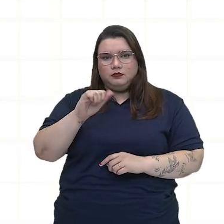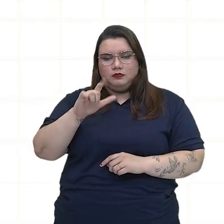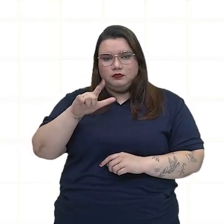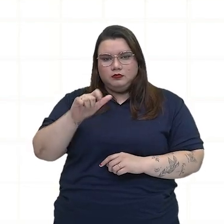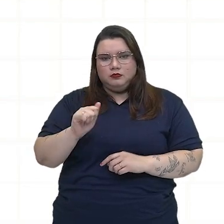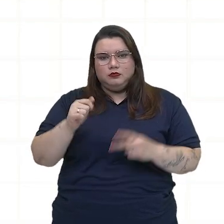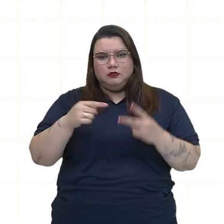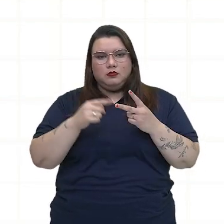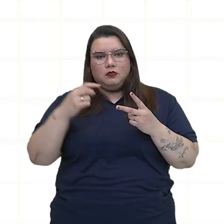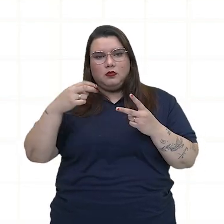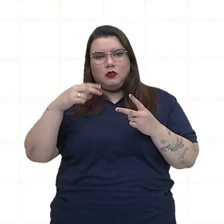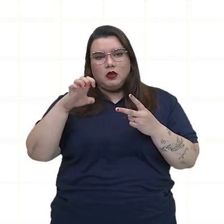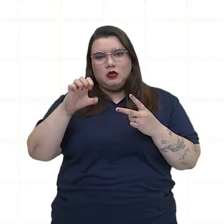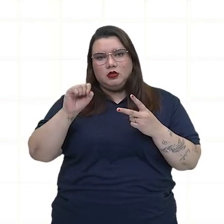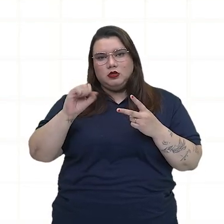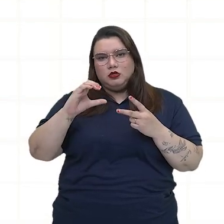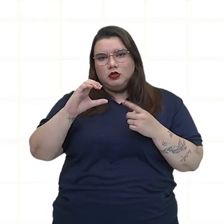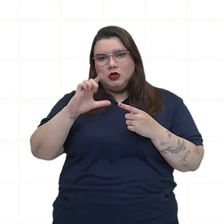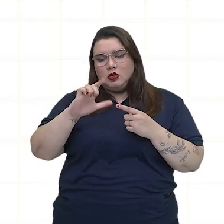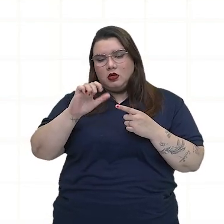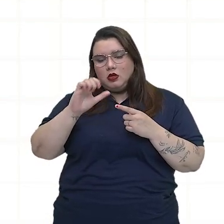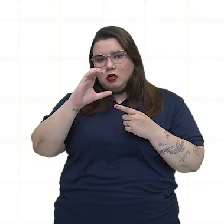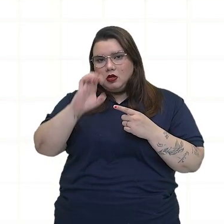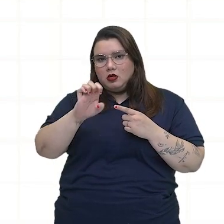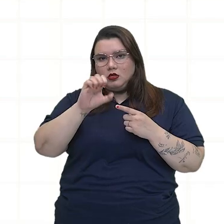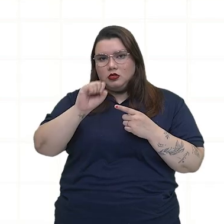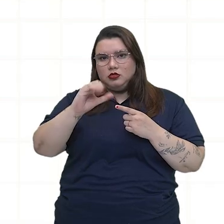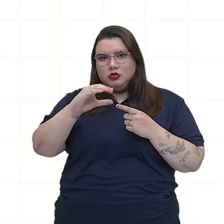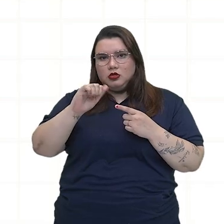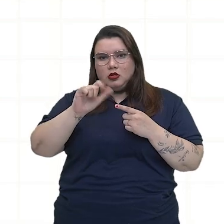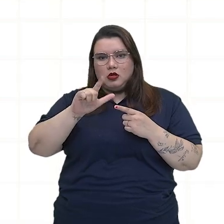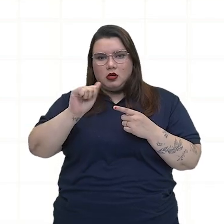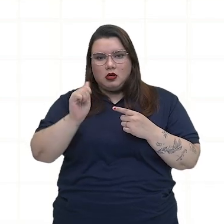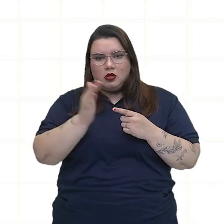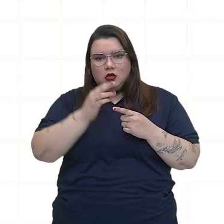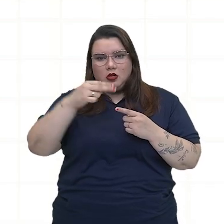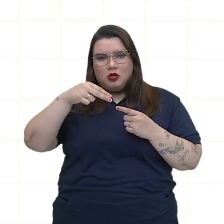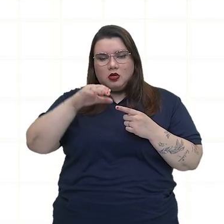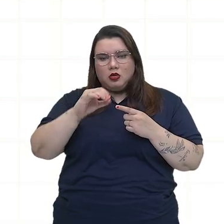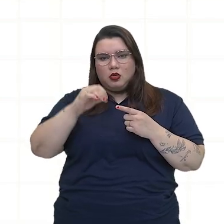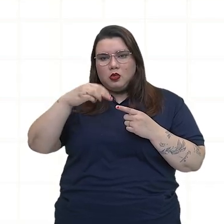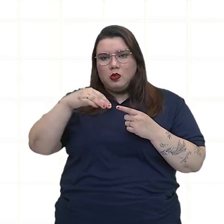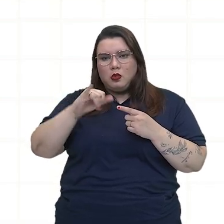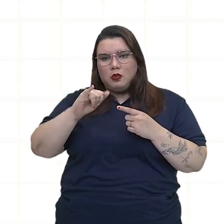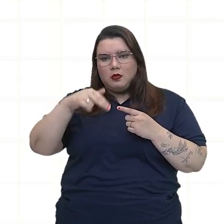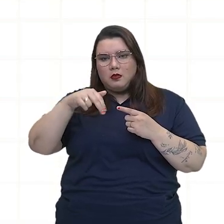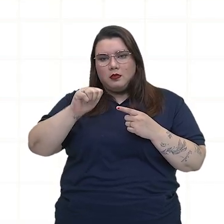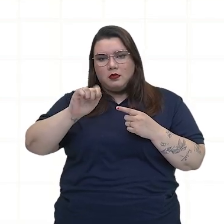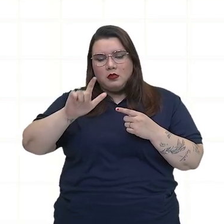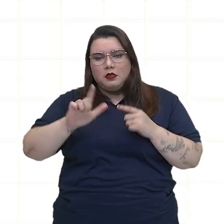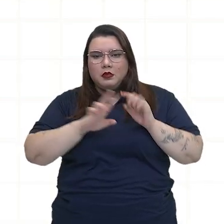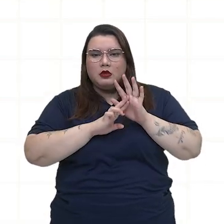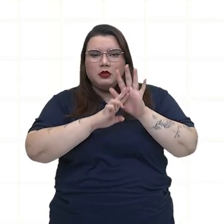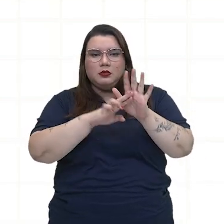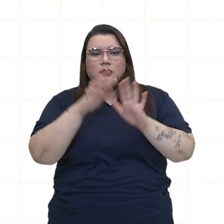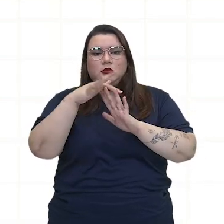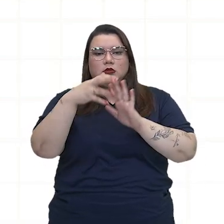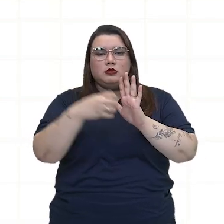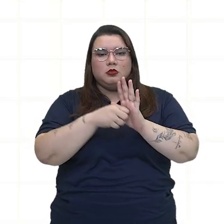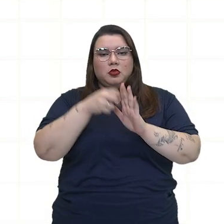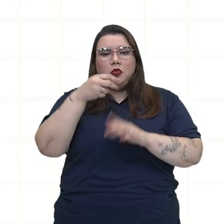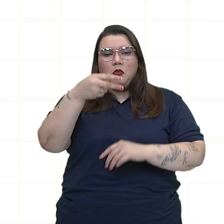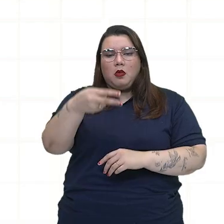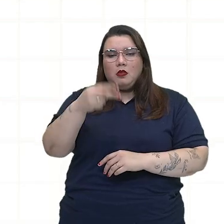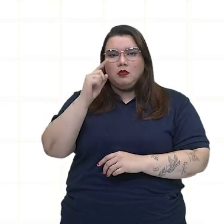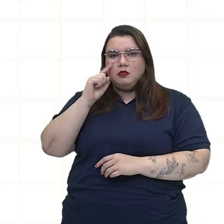escala nominal, ela é representada por uma igualdade. Então, o que é essa igualdade? É esse símbolo aqui ó, de